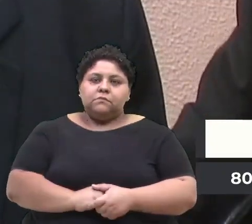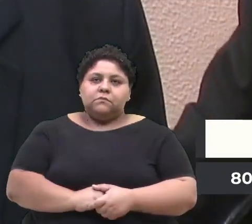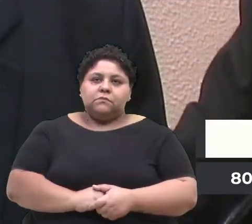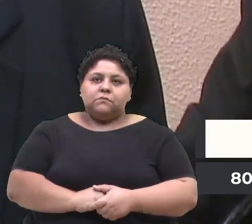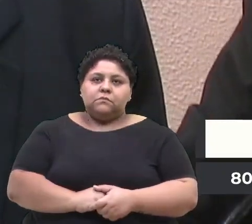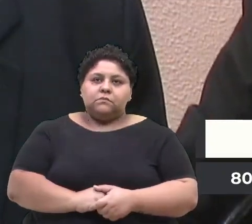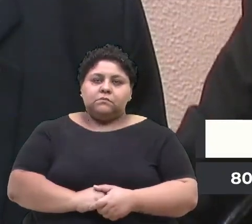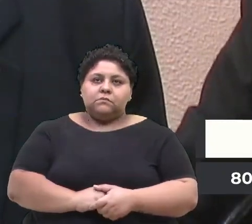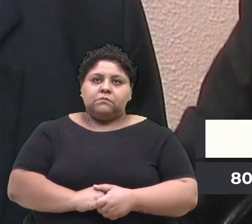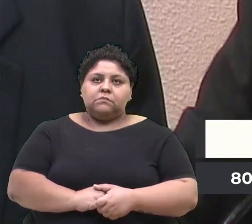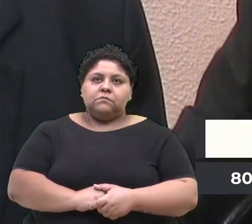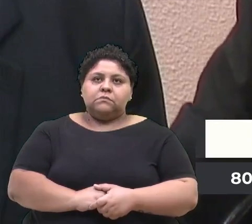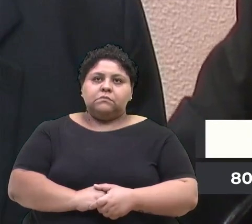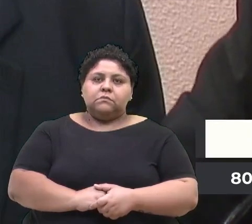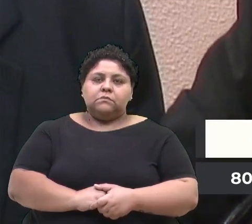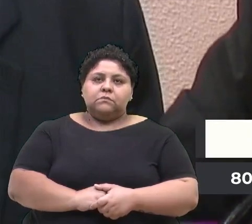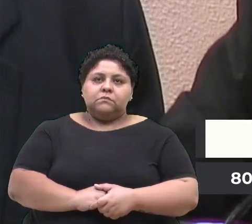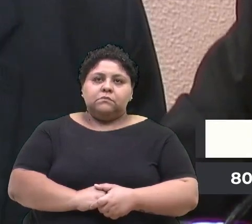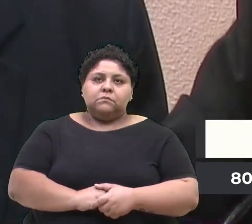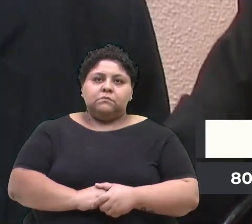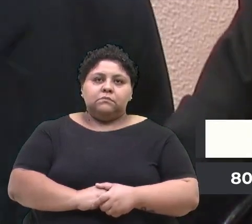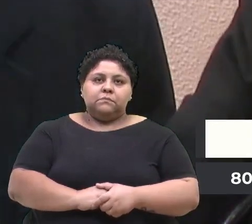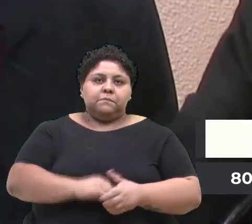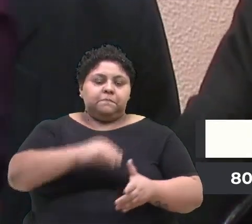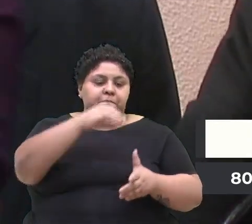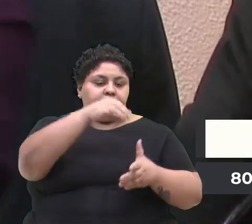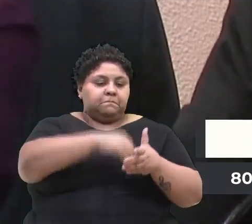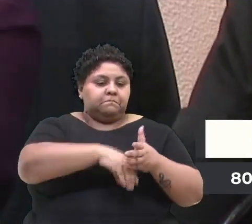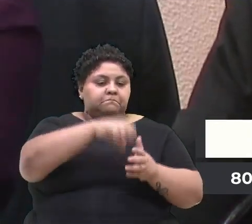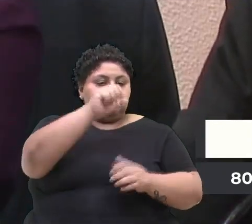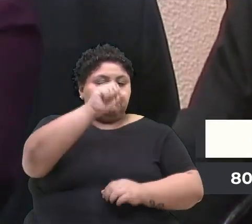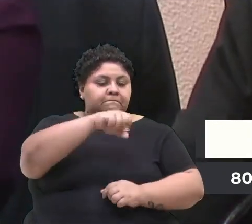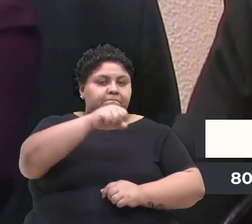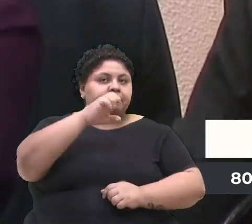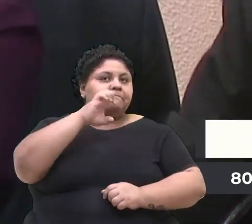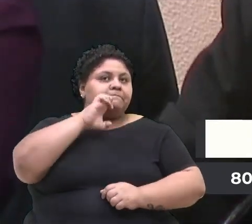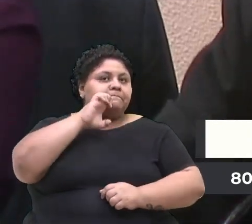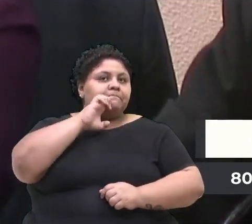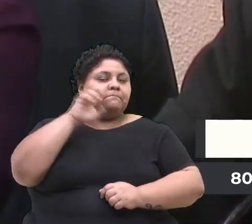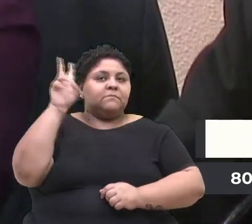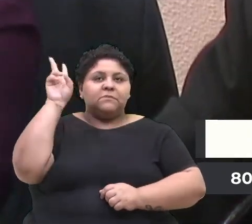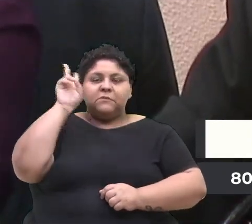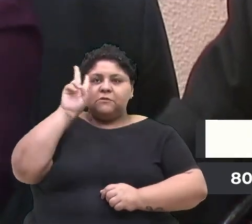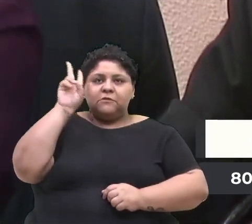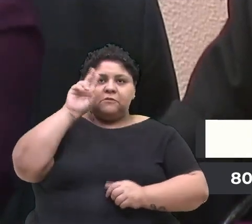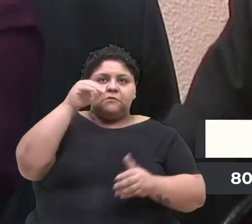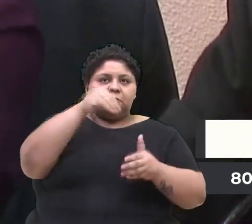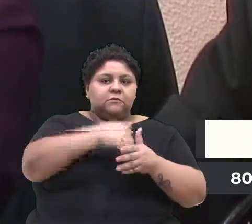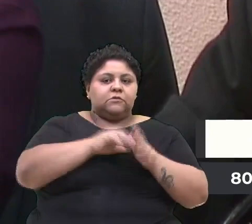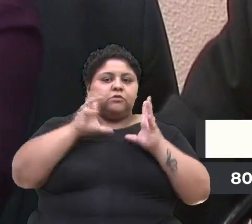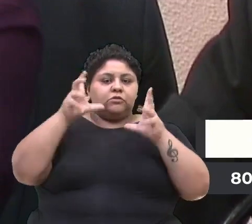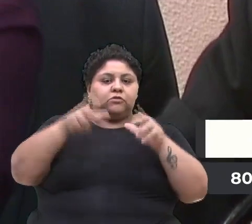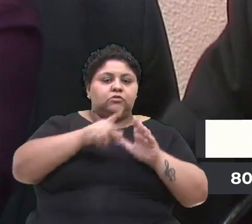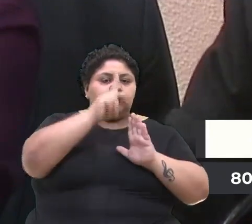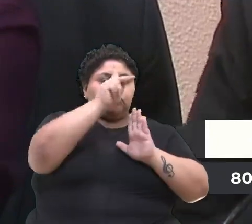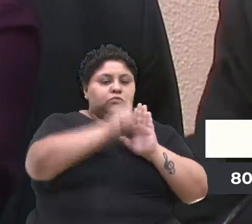Eu voto sim, senhor presidente. Obrigado. Lembrando que estamos votando todos os projetos em